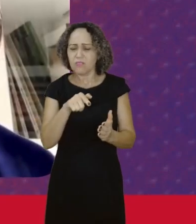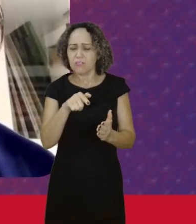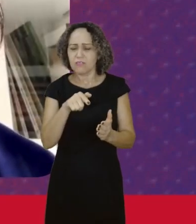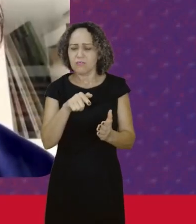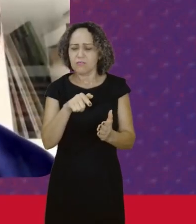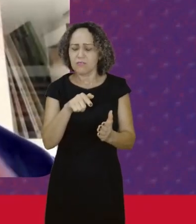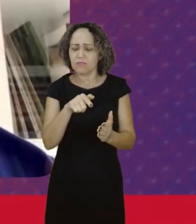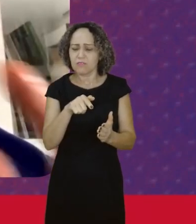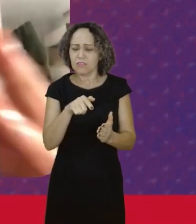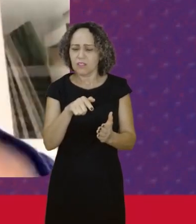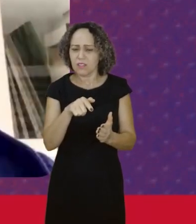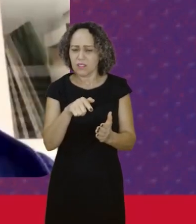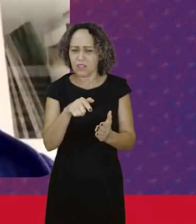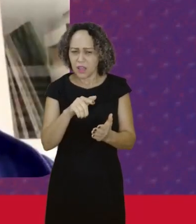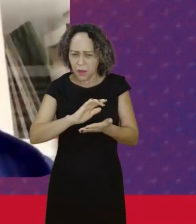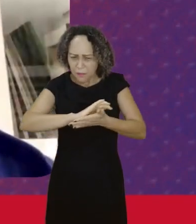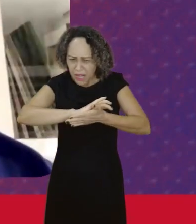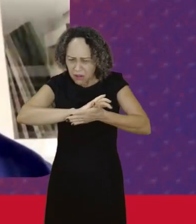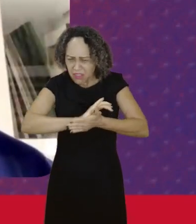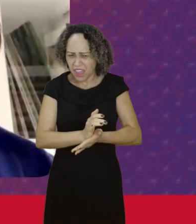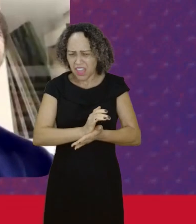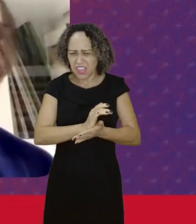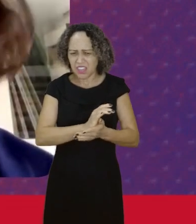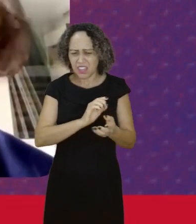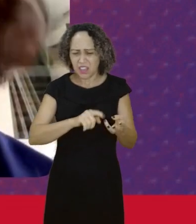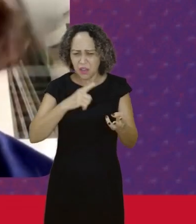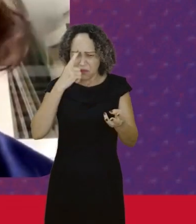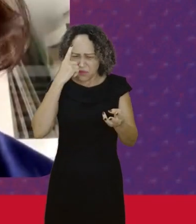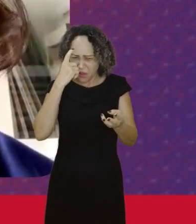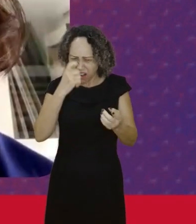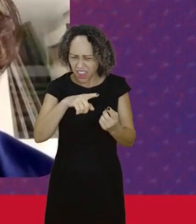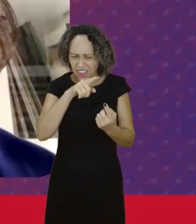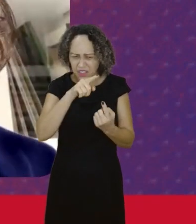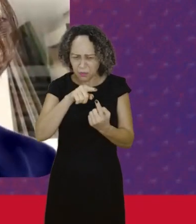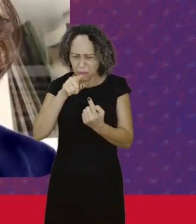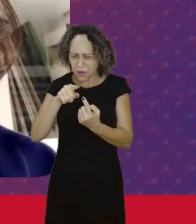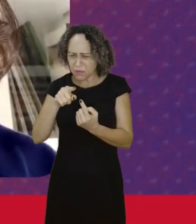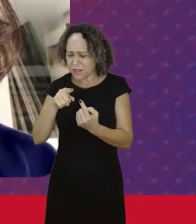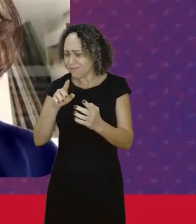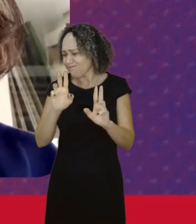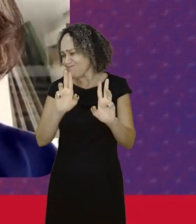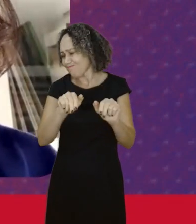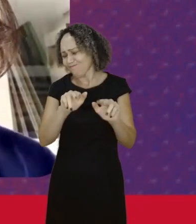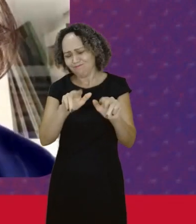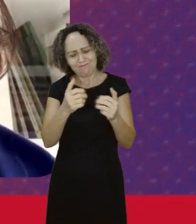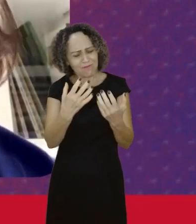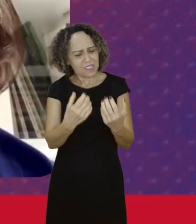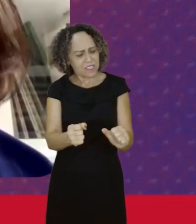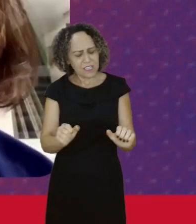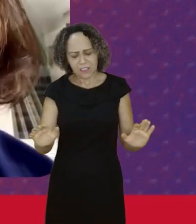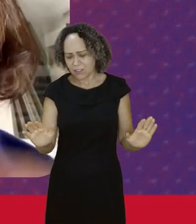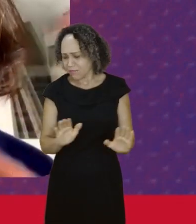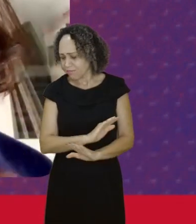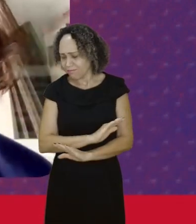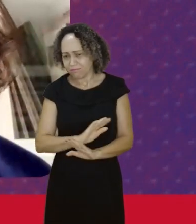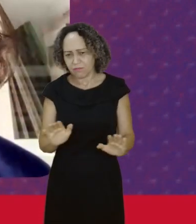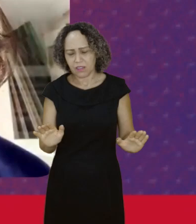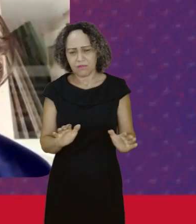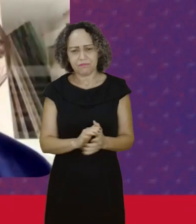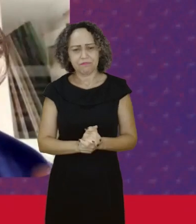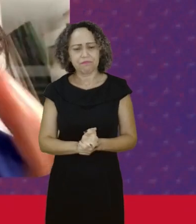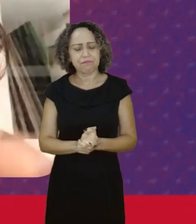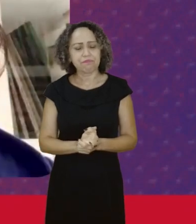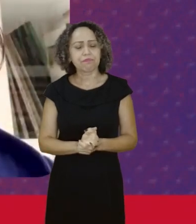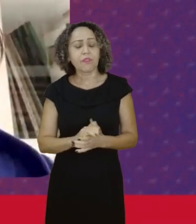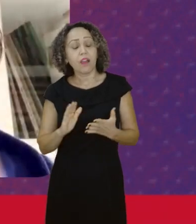o preconceito e não aceite a violência em nenhuma hipótese. Apesar, como eu disse na primeira